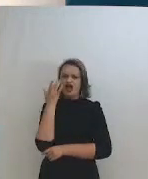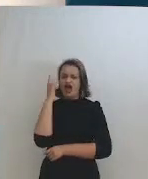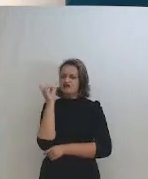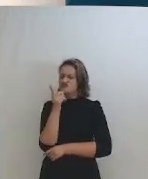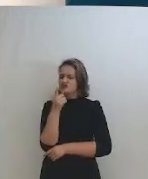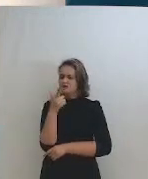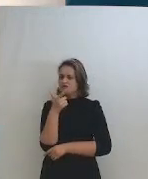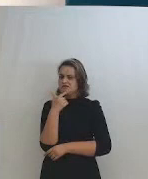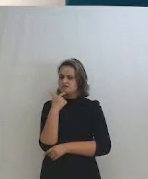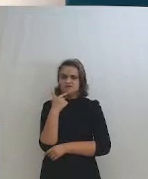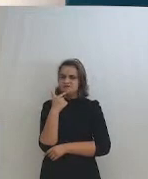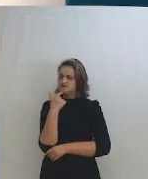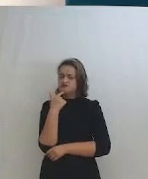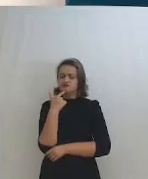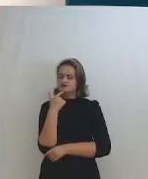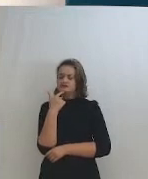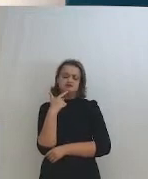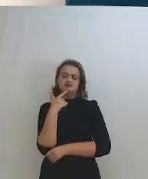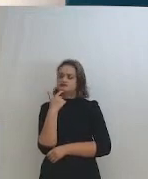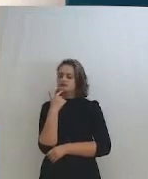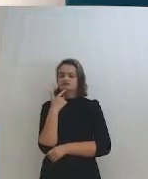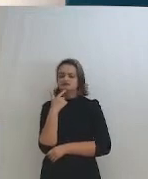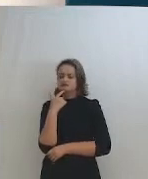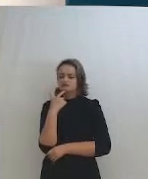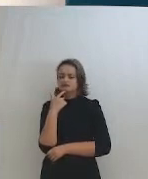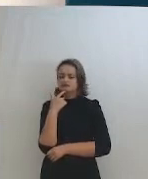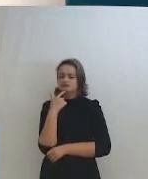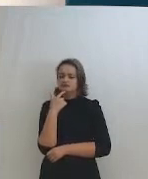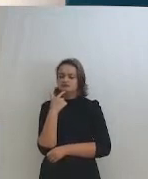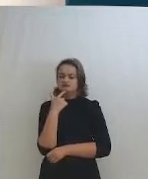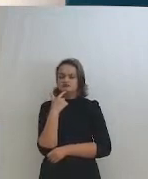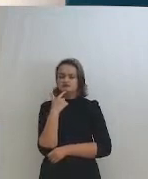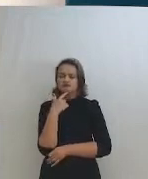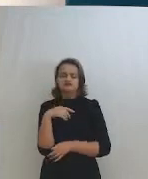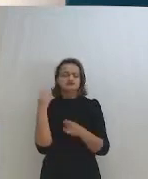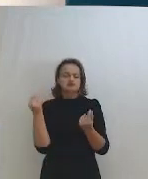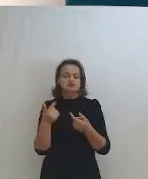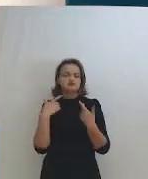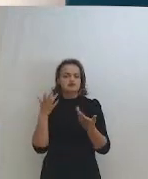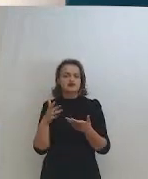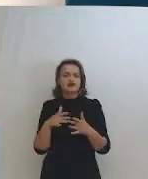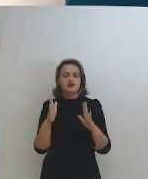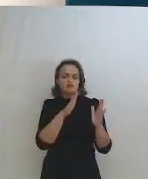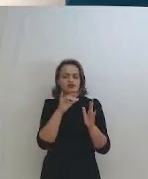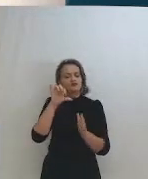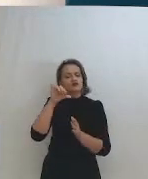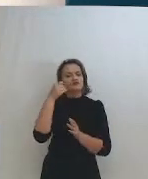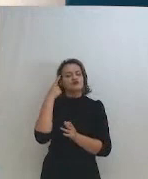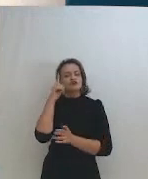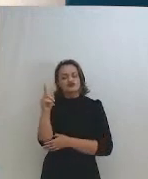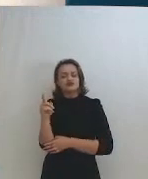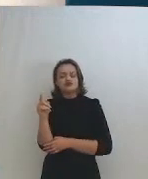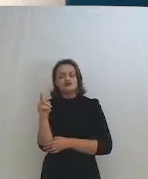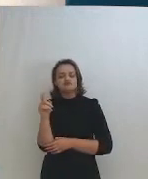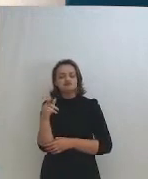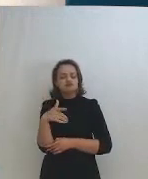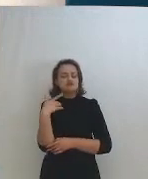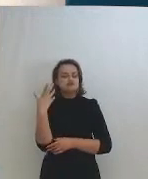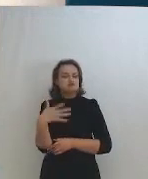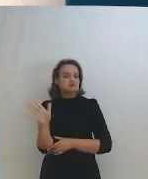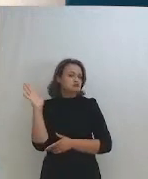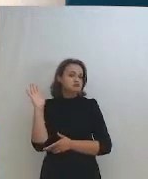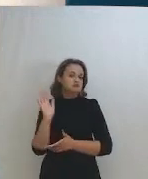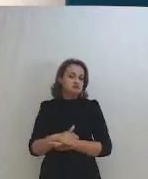a concessão da ordem, quer dizer, ultrapassado o prazo de 90 dias, como bem acentuou o eminente relator. Eu estou